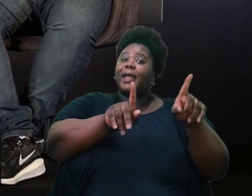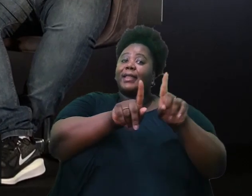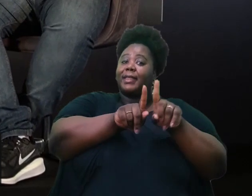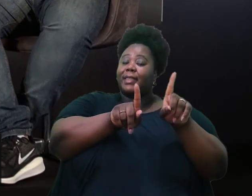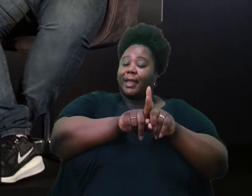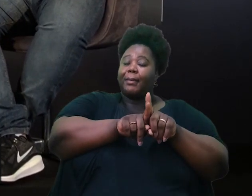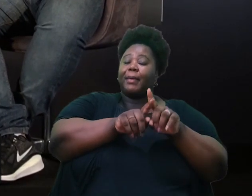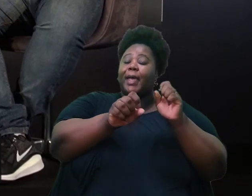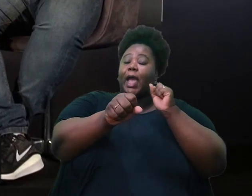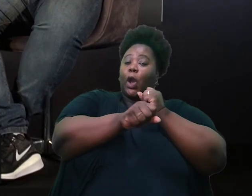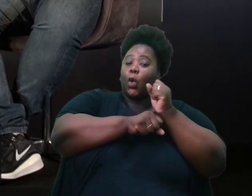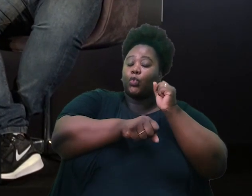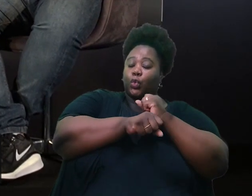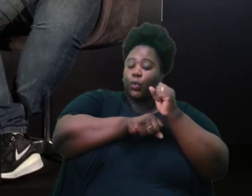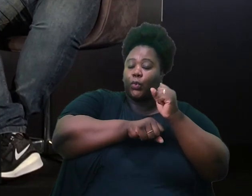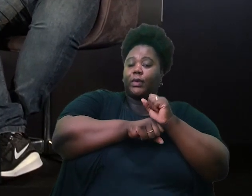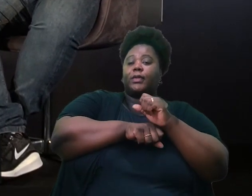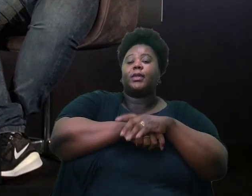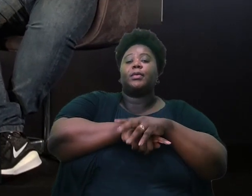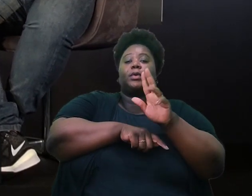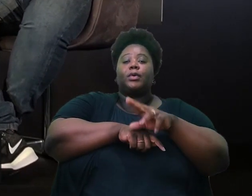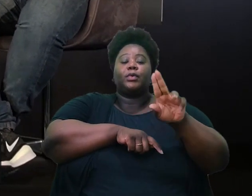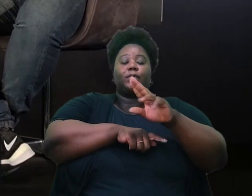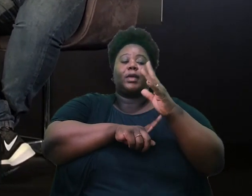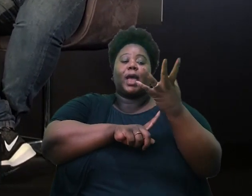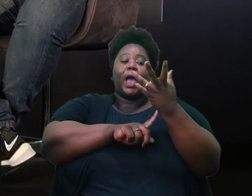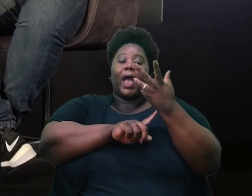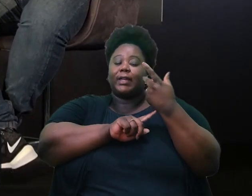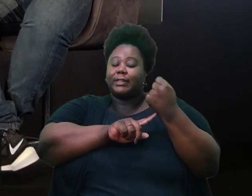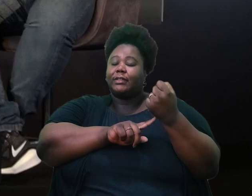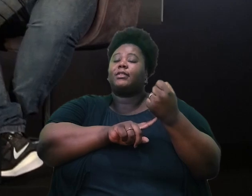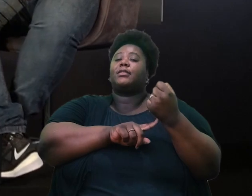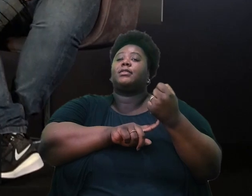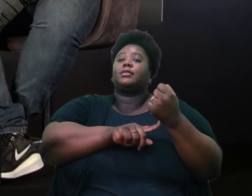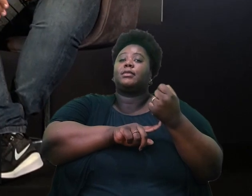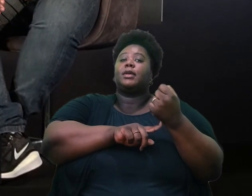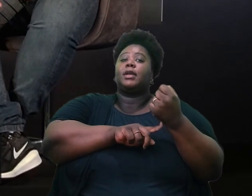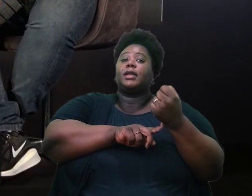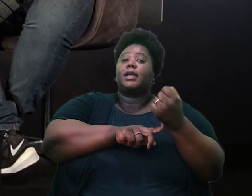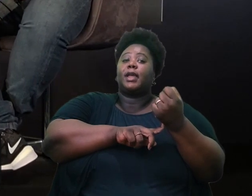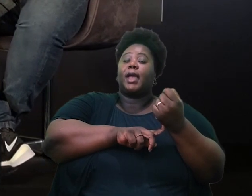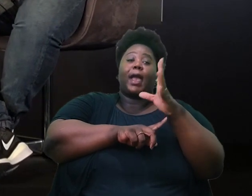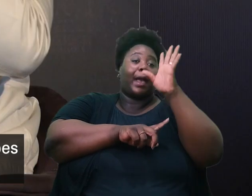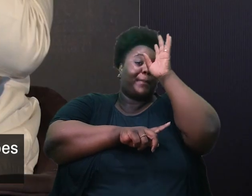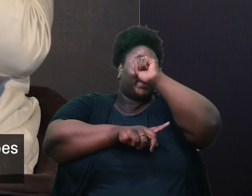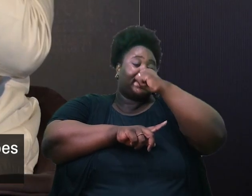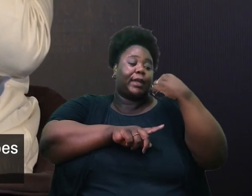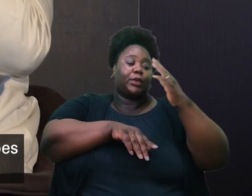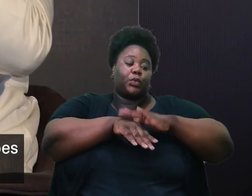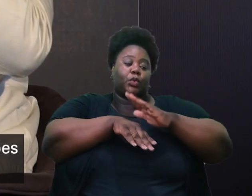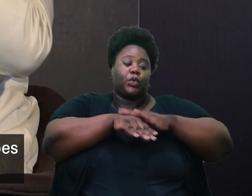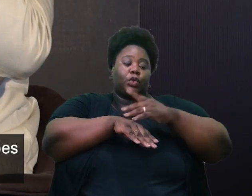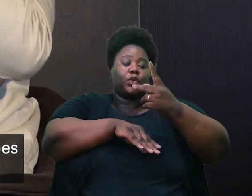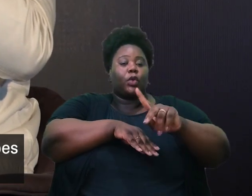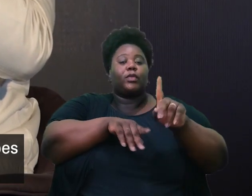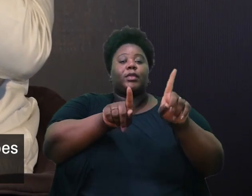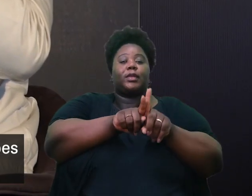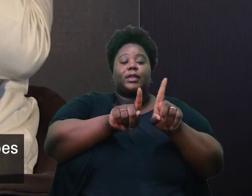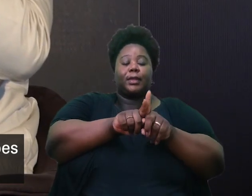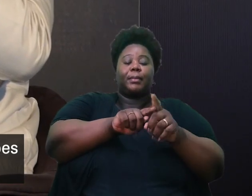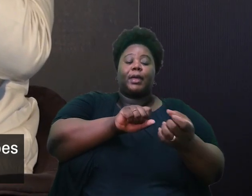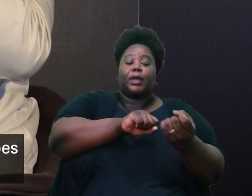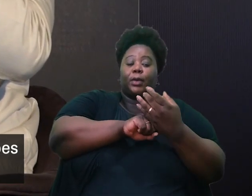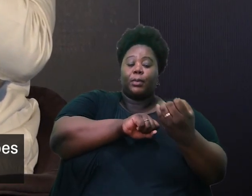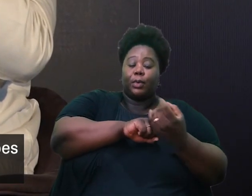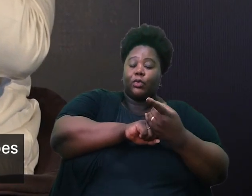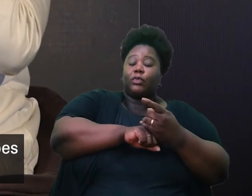também é construída a partir de artistas autodidatas, né? Por outro lado, a partir de produções